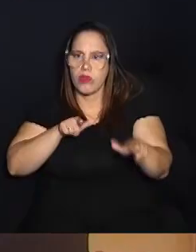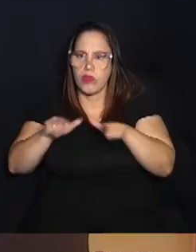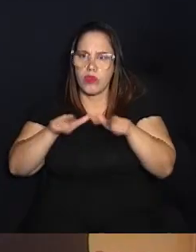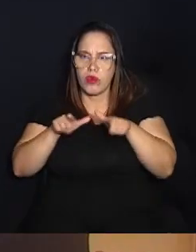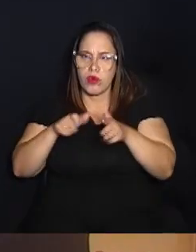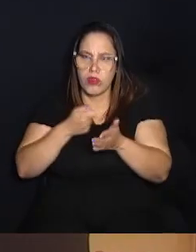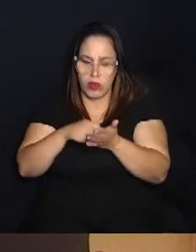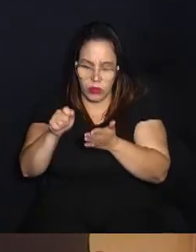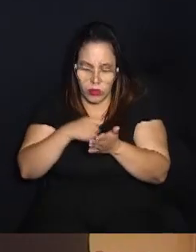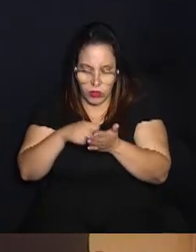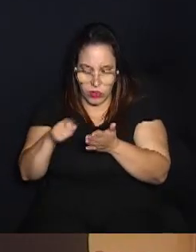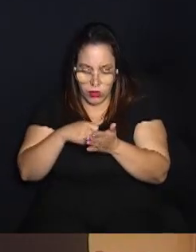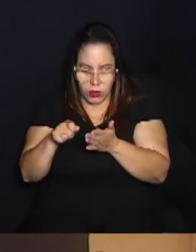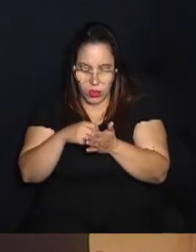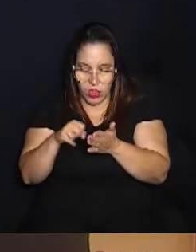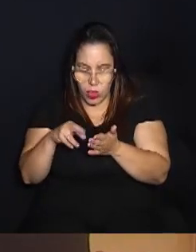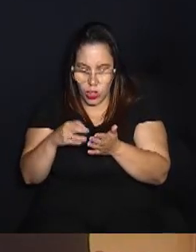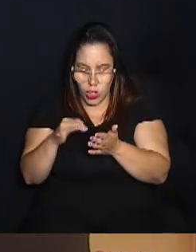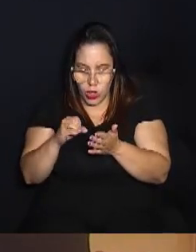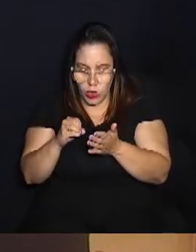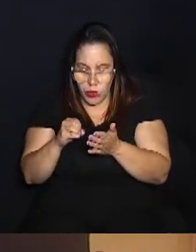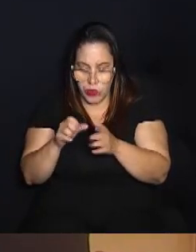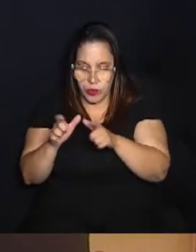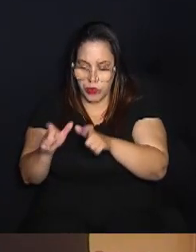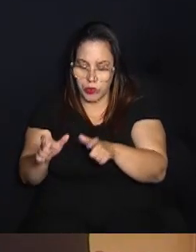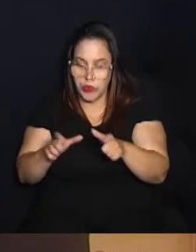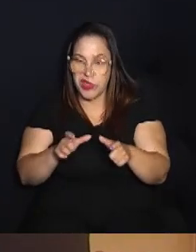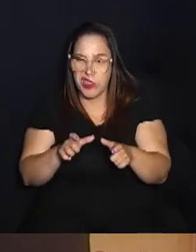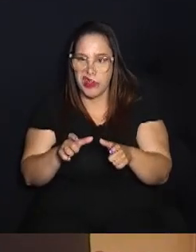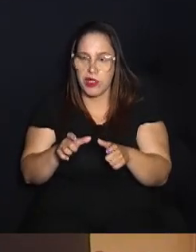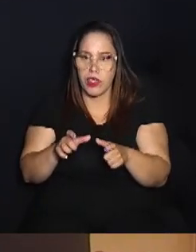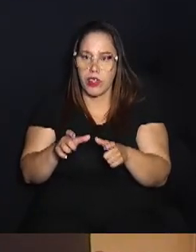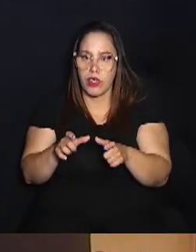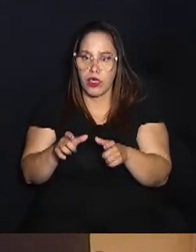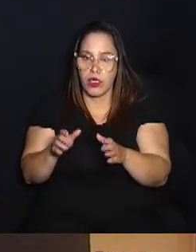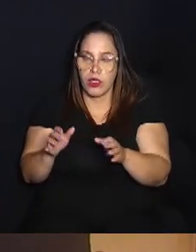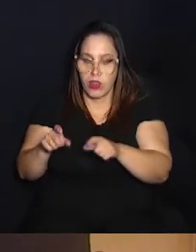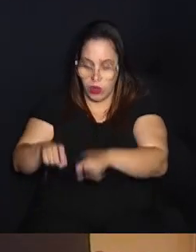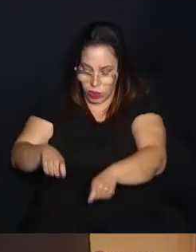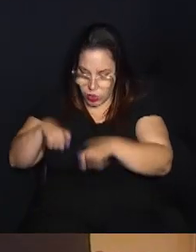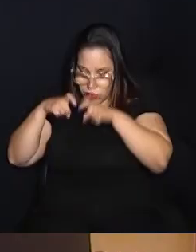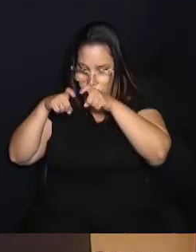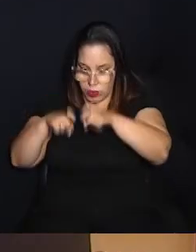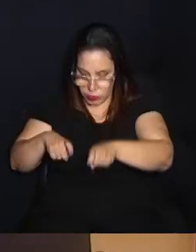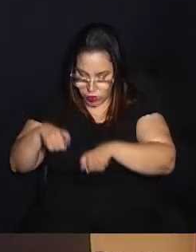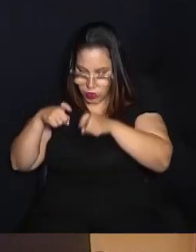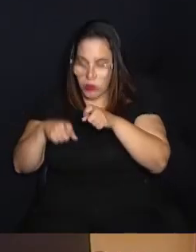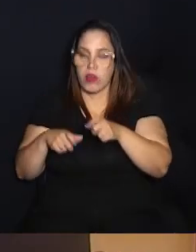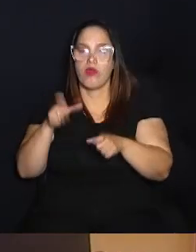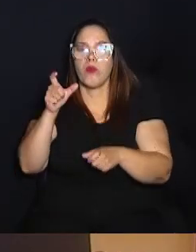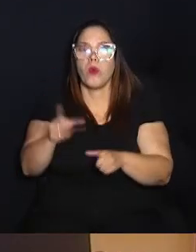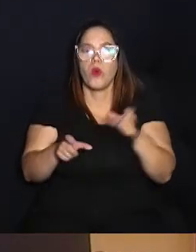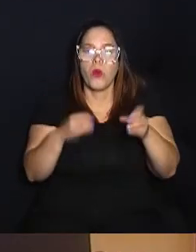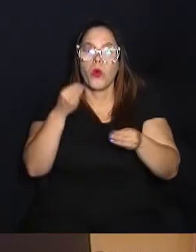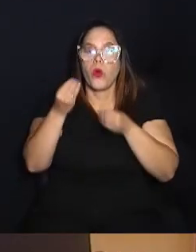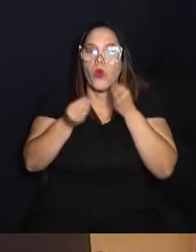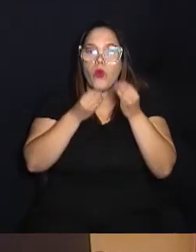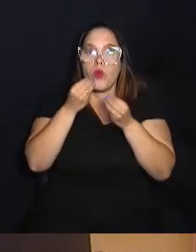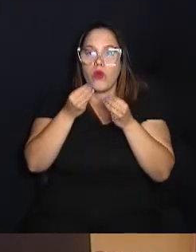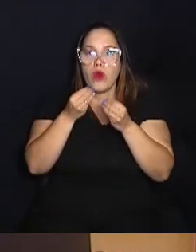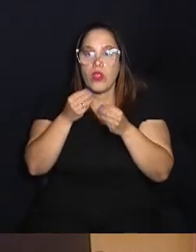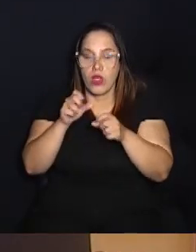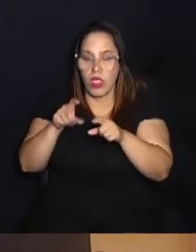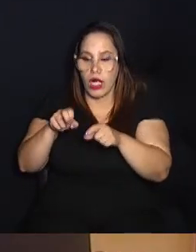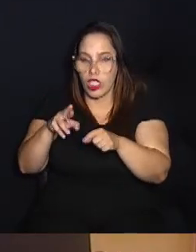vai trabalhar com alfabetização como em Angicos, com pessoas camponesas. Vão aparecer palavras